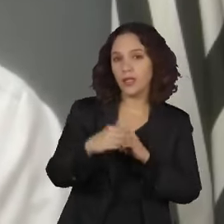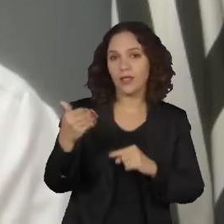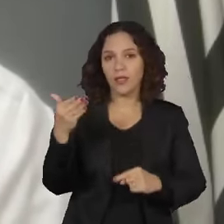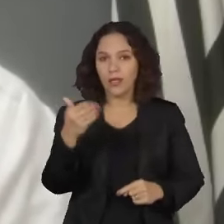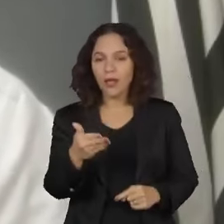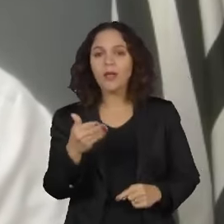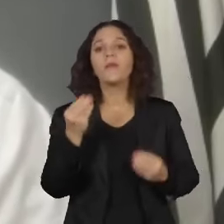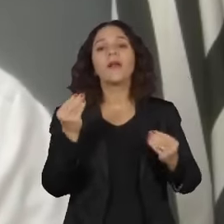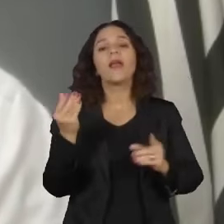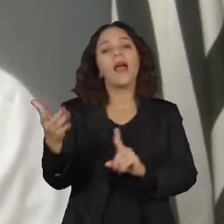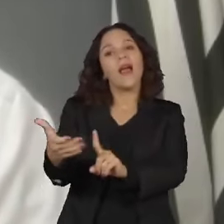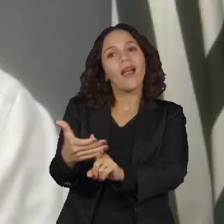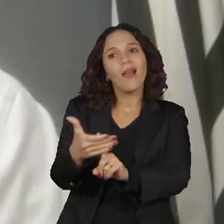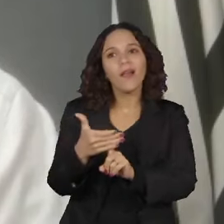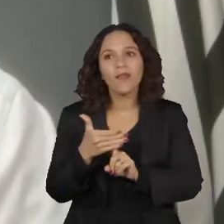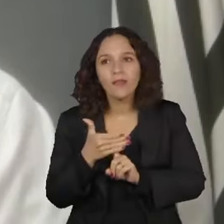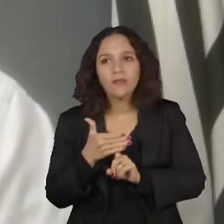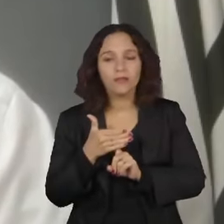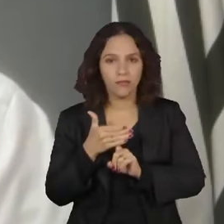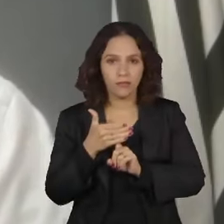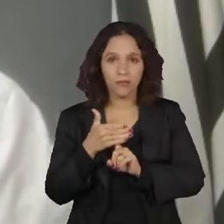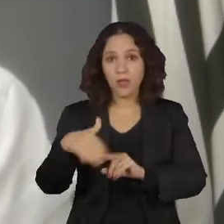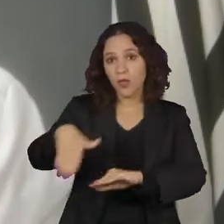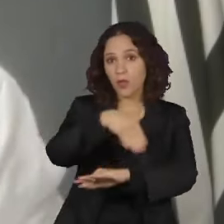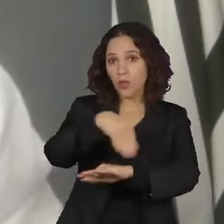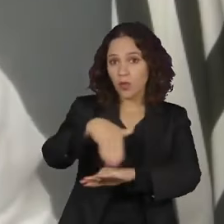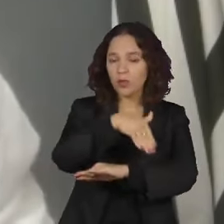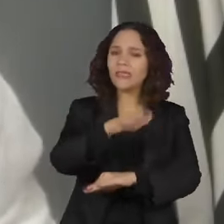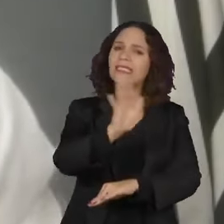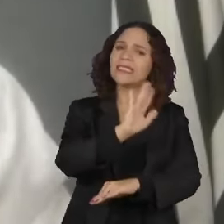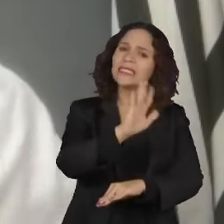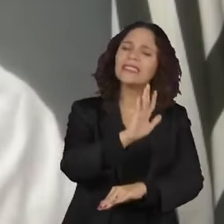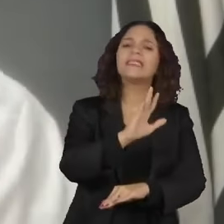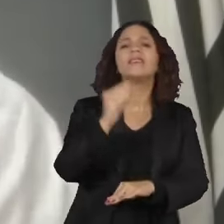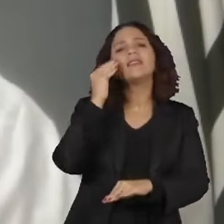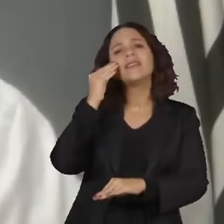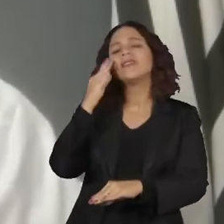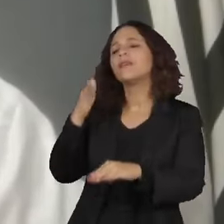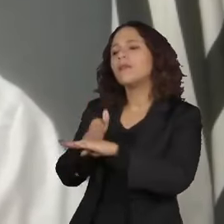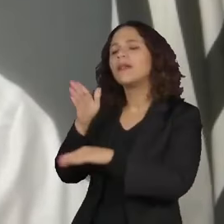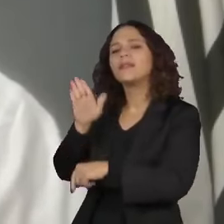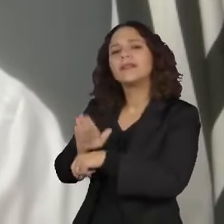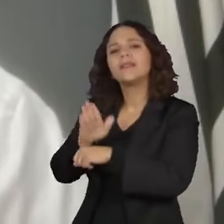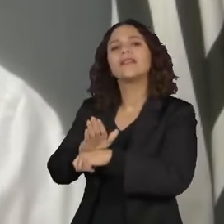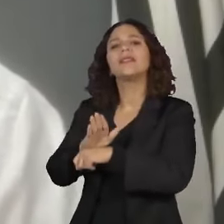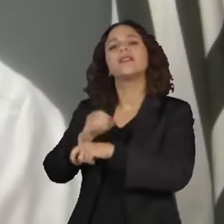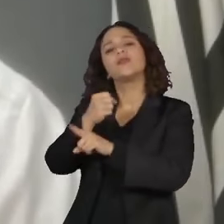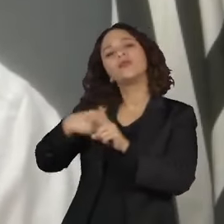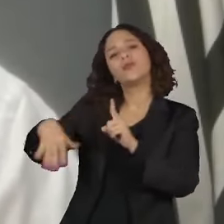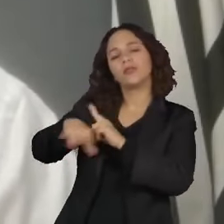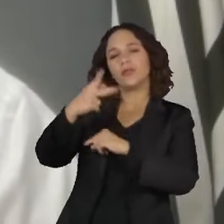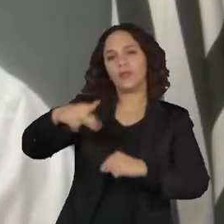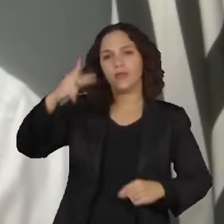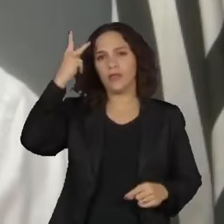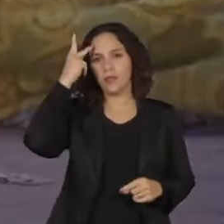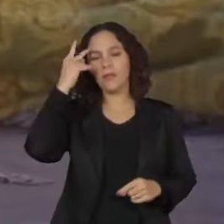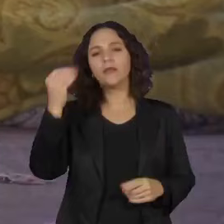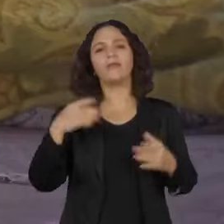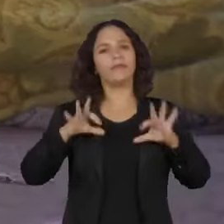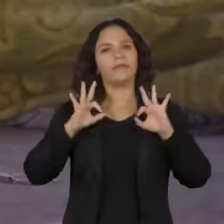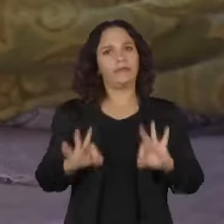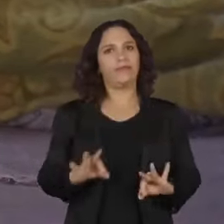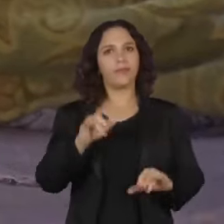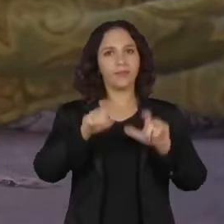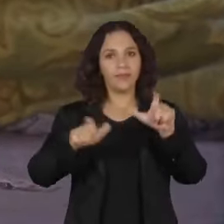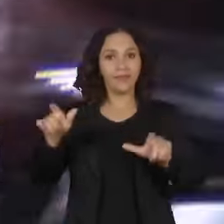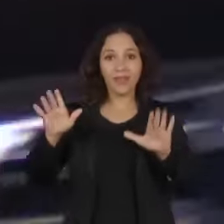de serem acolhidos ou seja de deixarem as ruas e poderem participar da Assistência Social de São Paulo trazer dignidade para essas pessoas